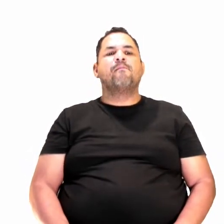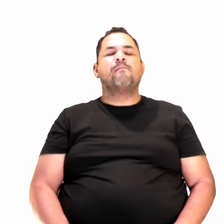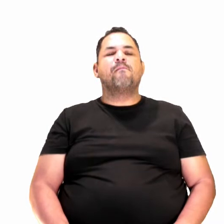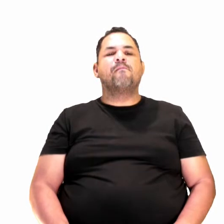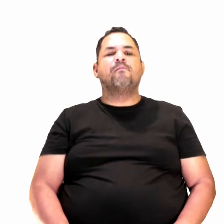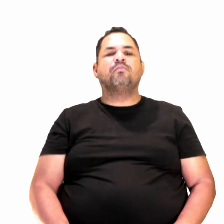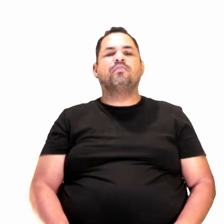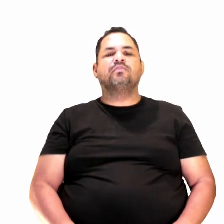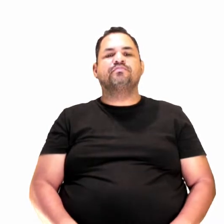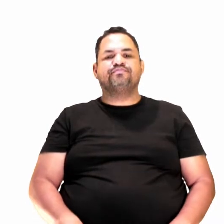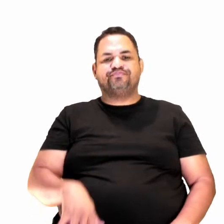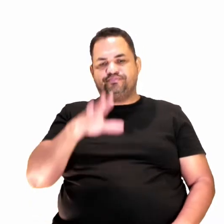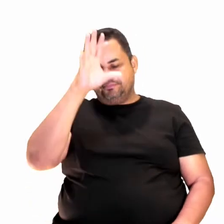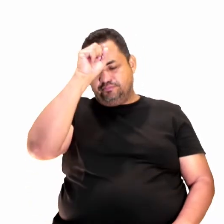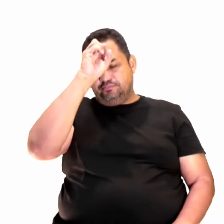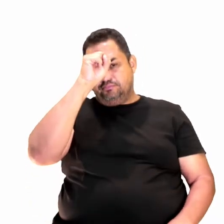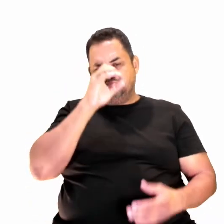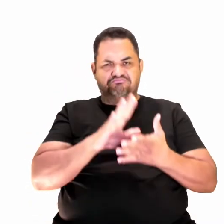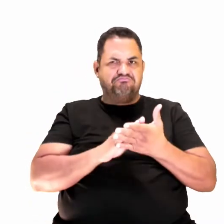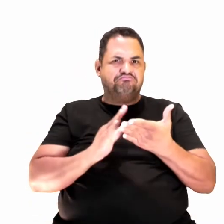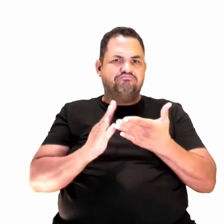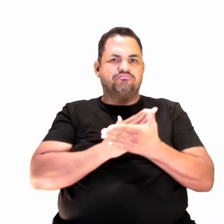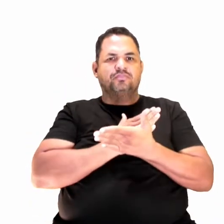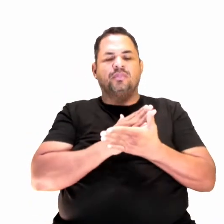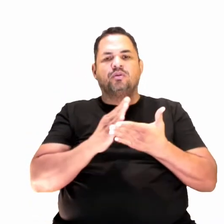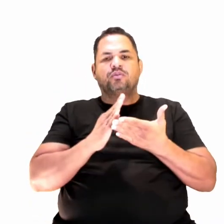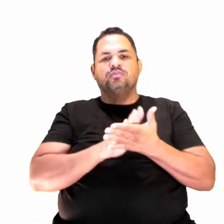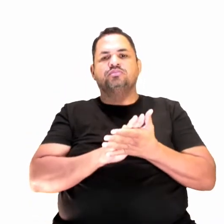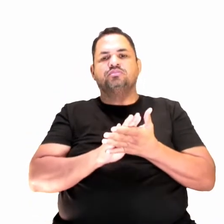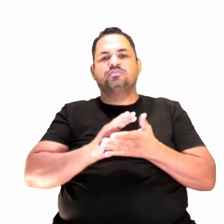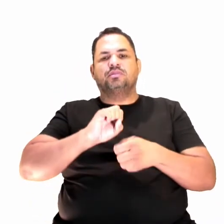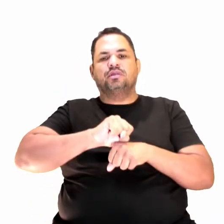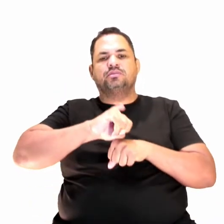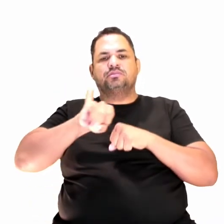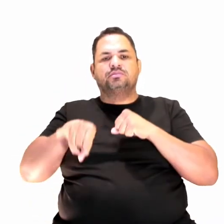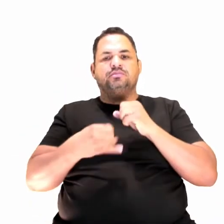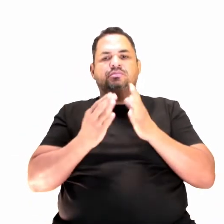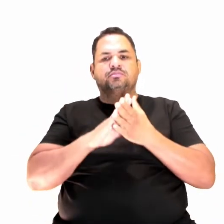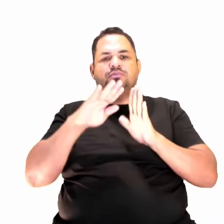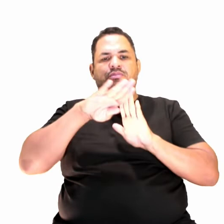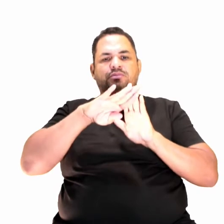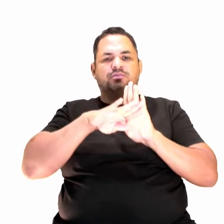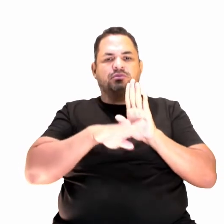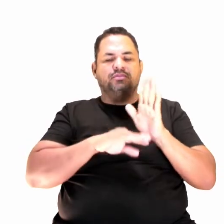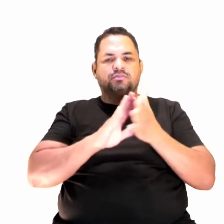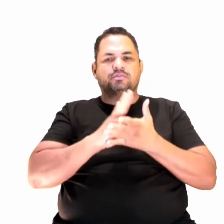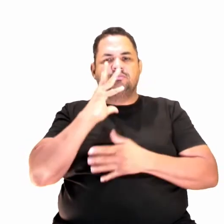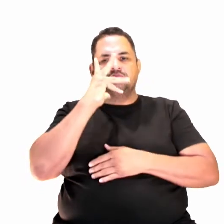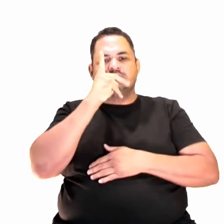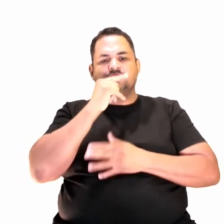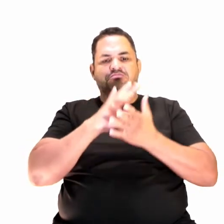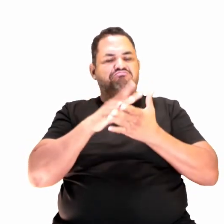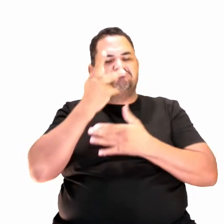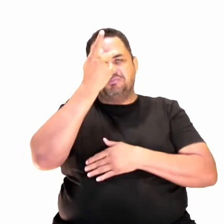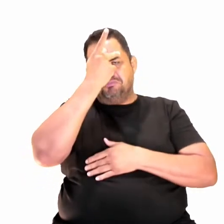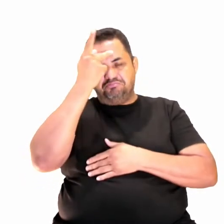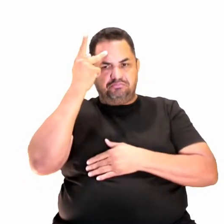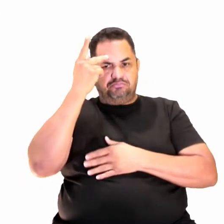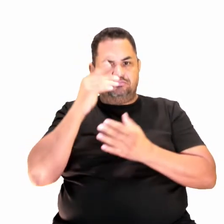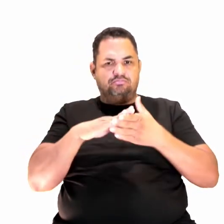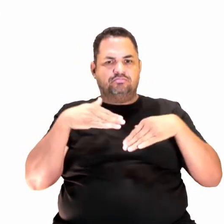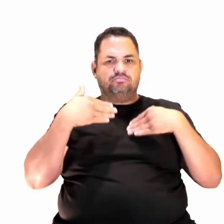gray, cinza. E o dyed, que é o quê? Que é o cabelo tingido,